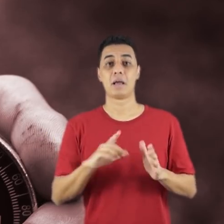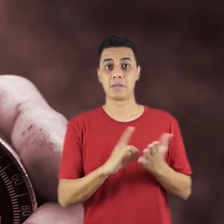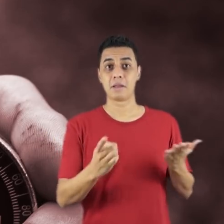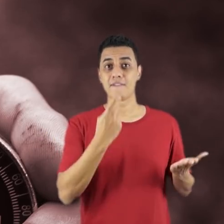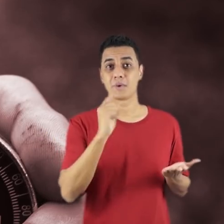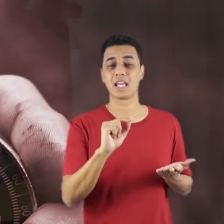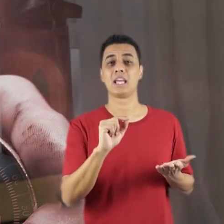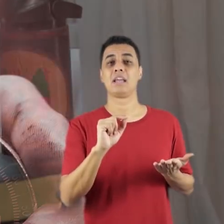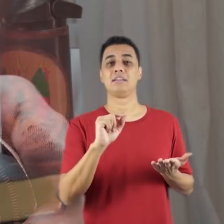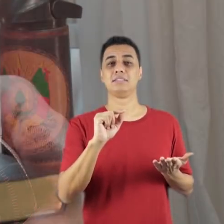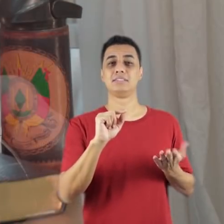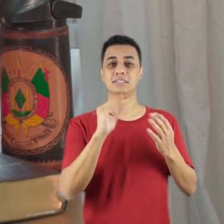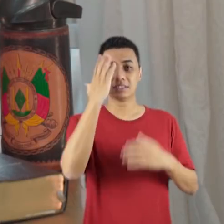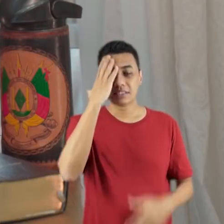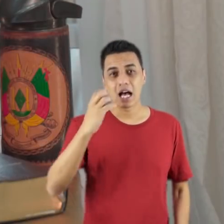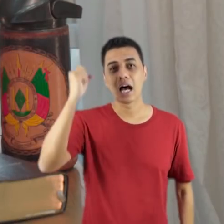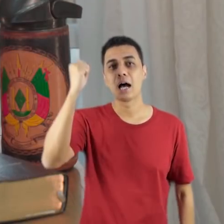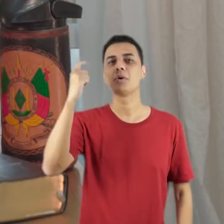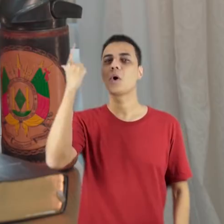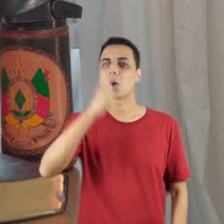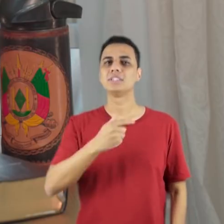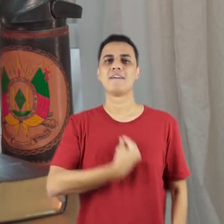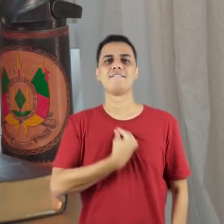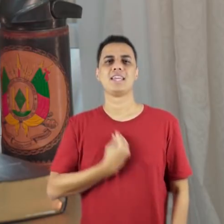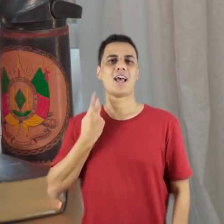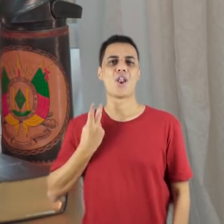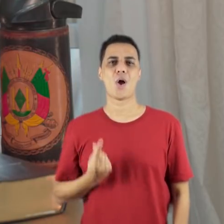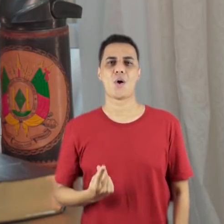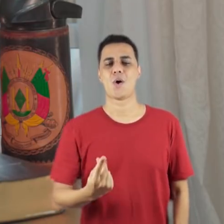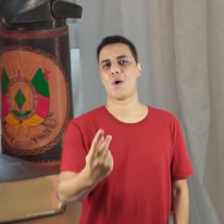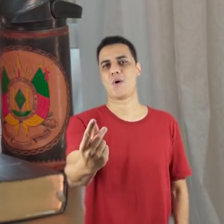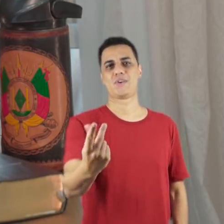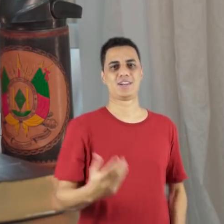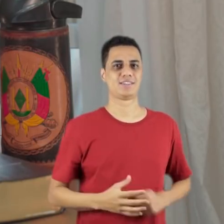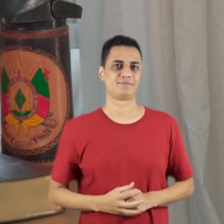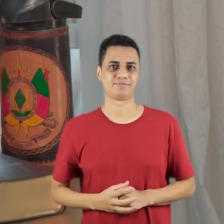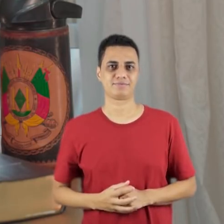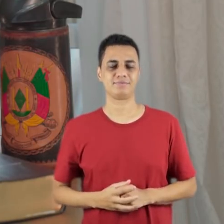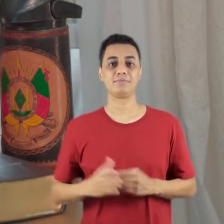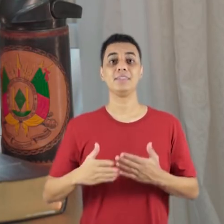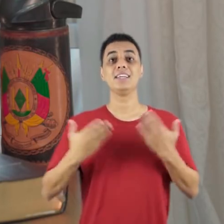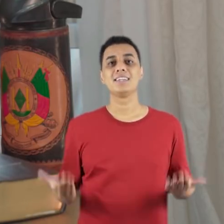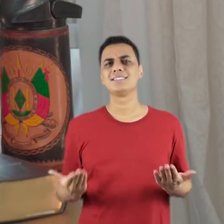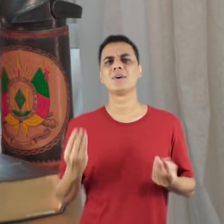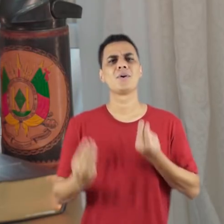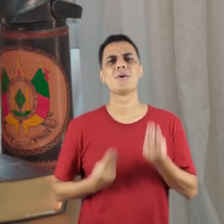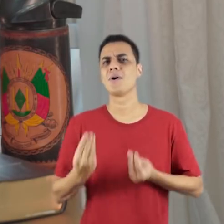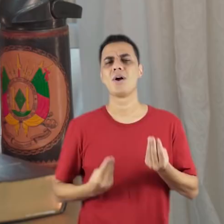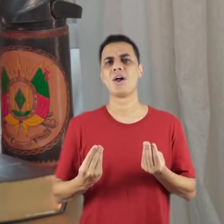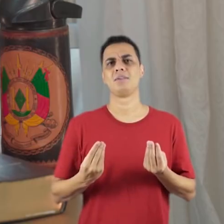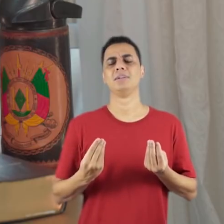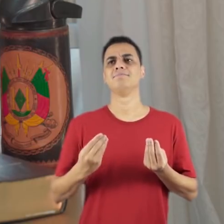honra e vida longa. Bem, por fim, nós temos aqui um presente triplo no exercício da humildade e do temor a Deus. O texto revela